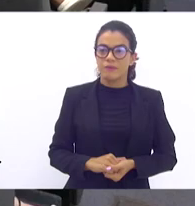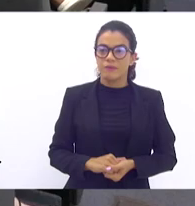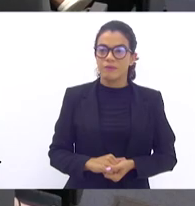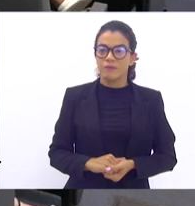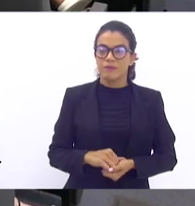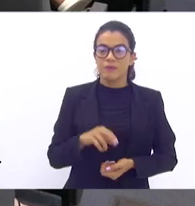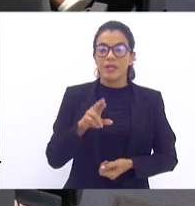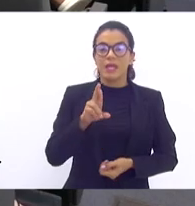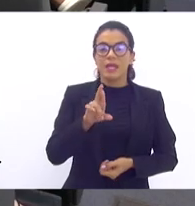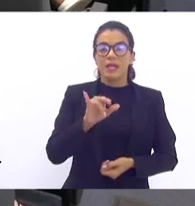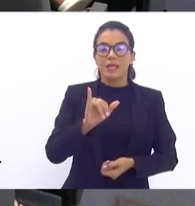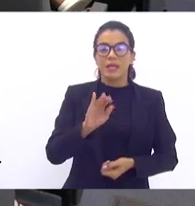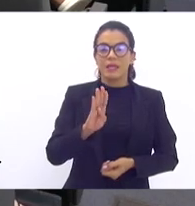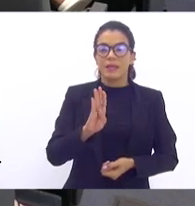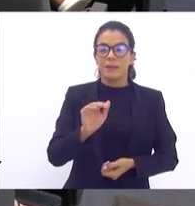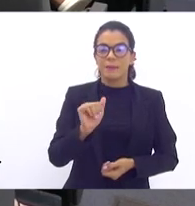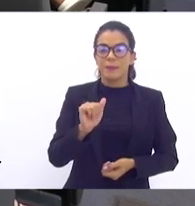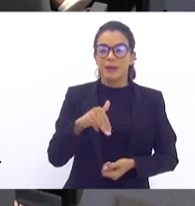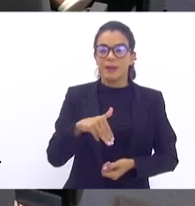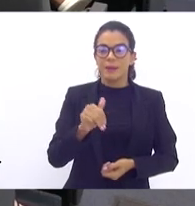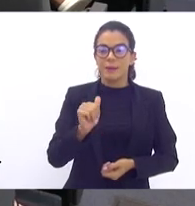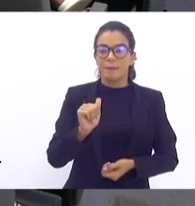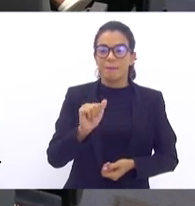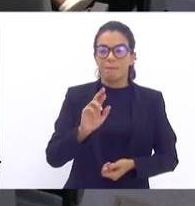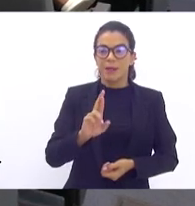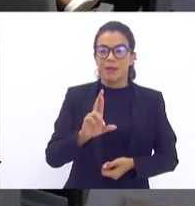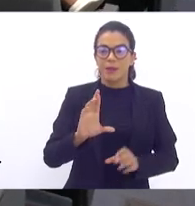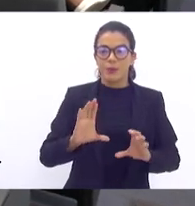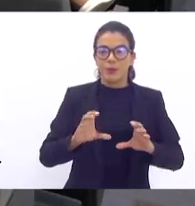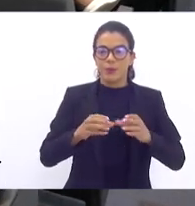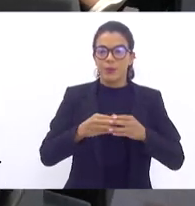rivamar no clube de engenharia